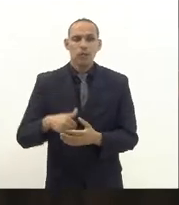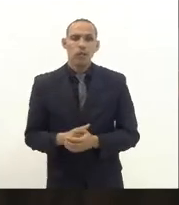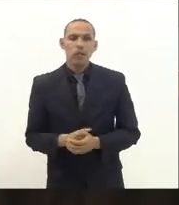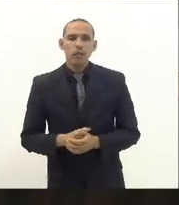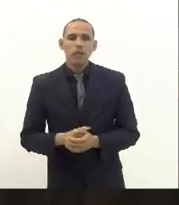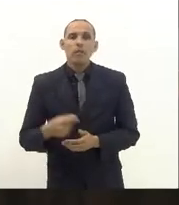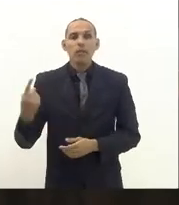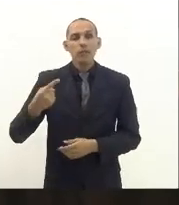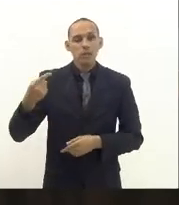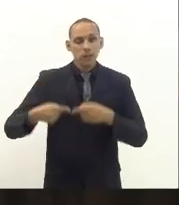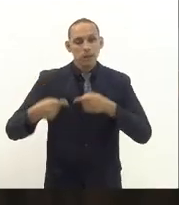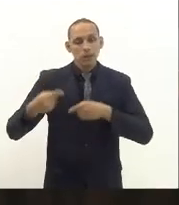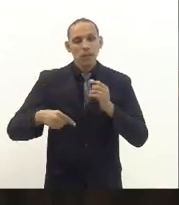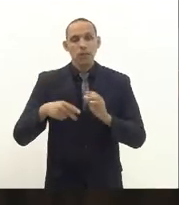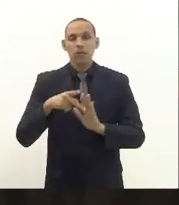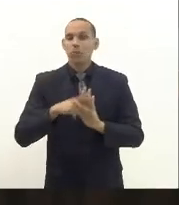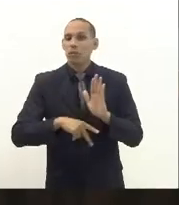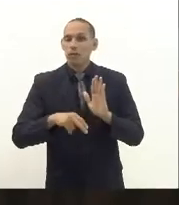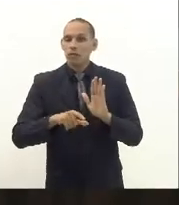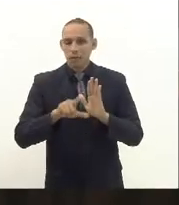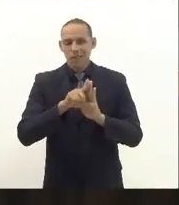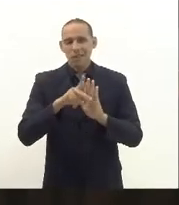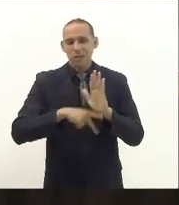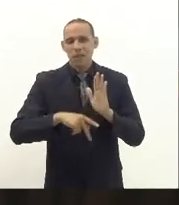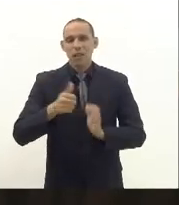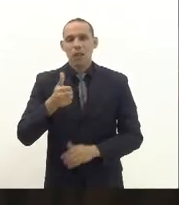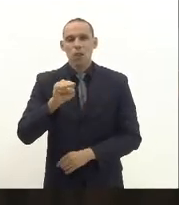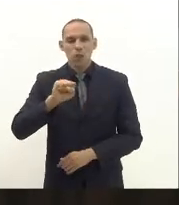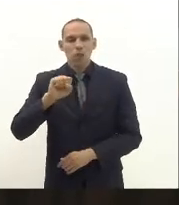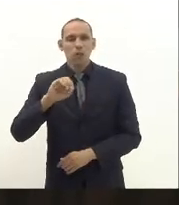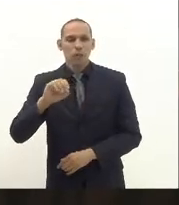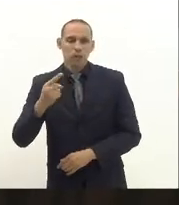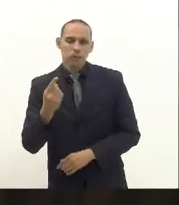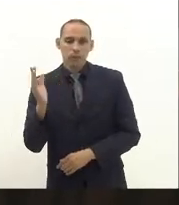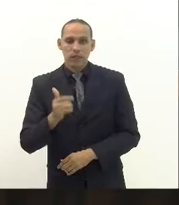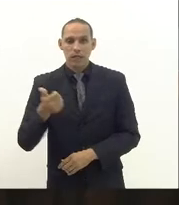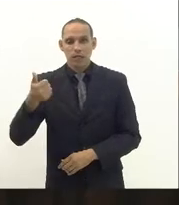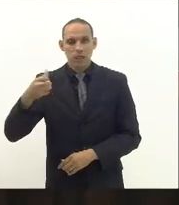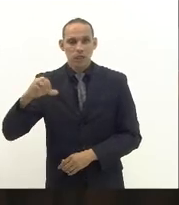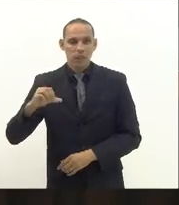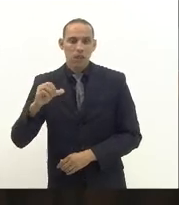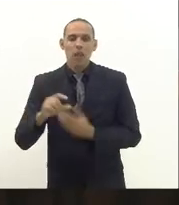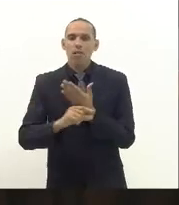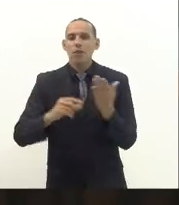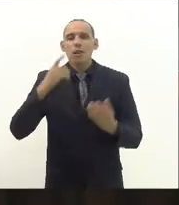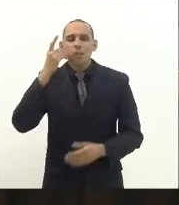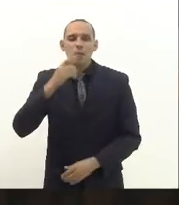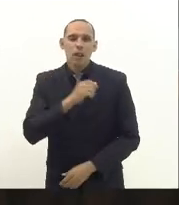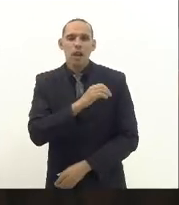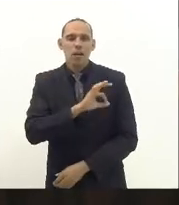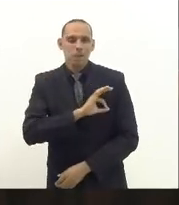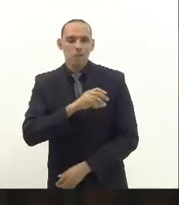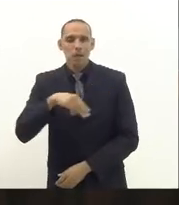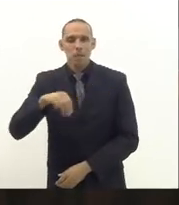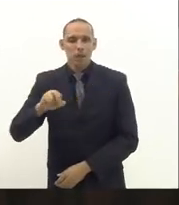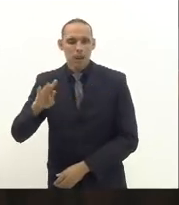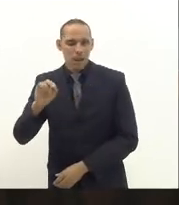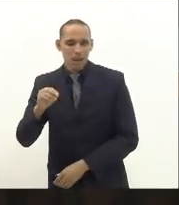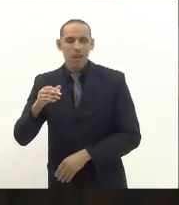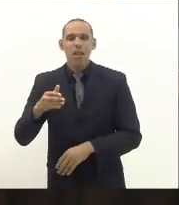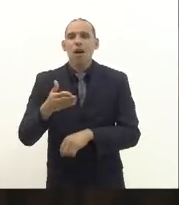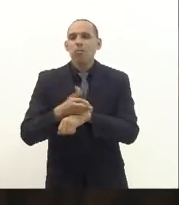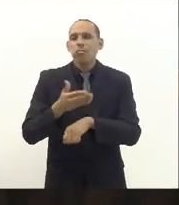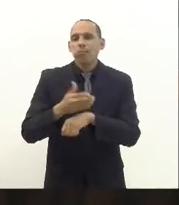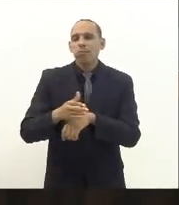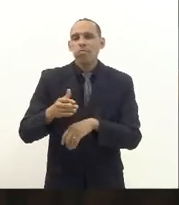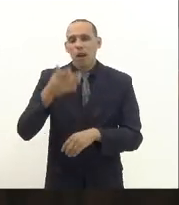e em primeira discussão projeto de lei 800 e um de 19 de autoria deputada Martha Rocha que dispõe sobre a capacitação dos profissionais